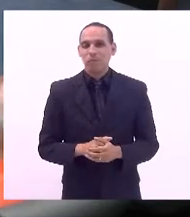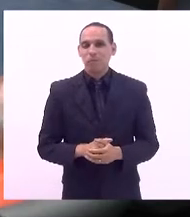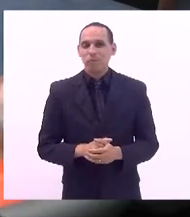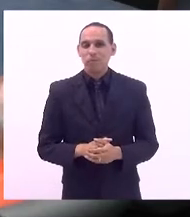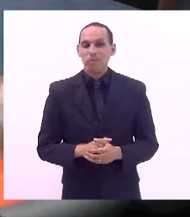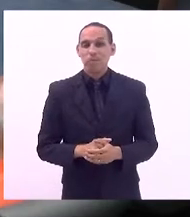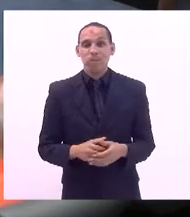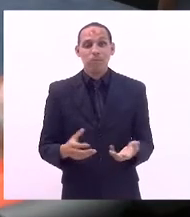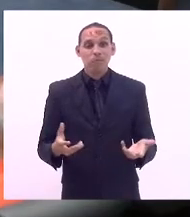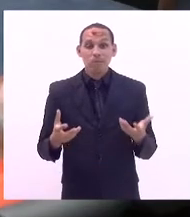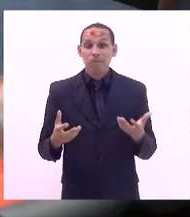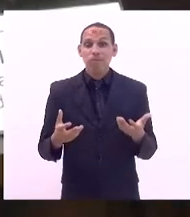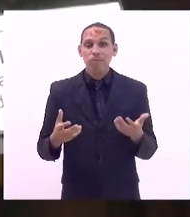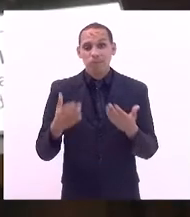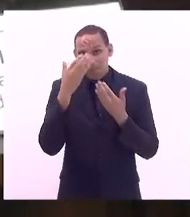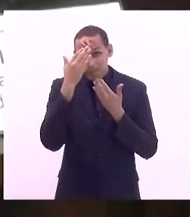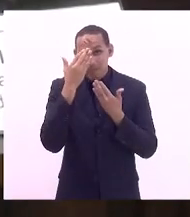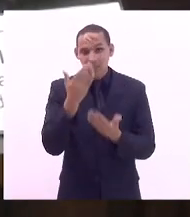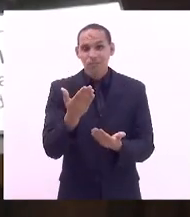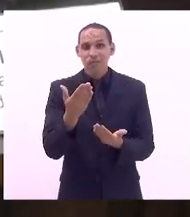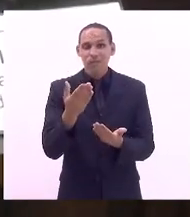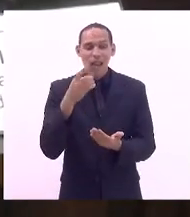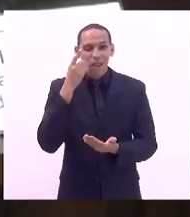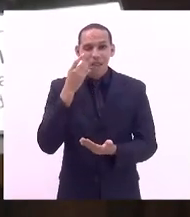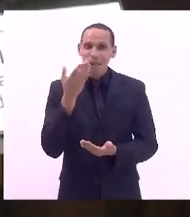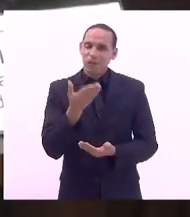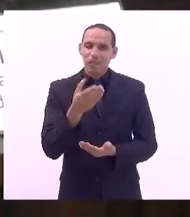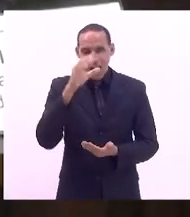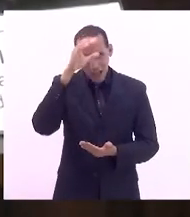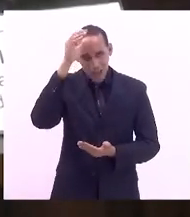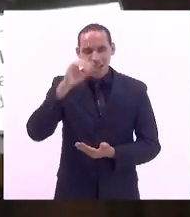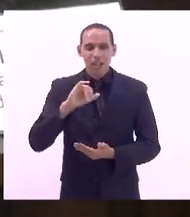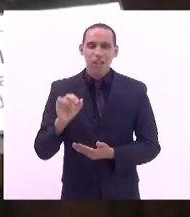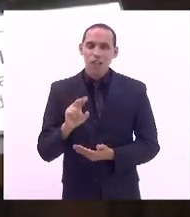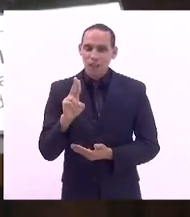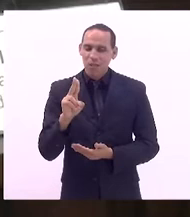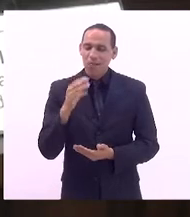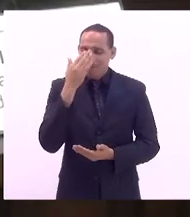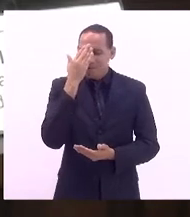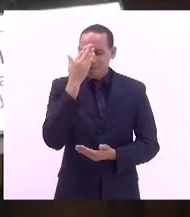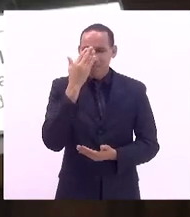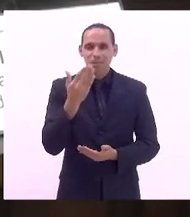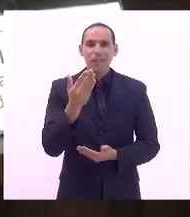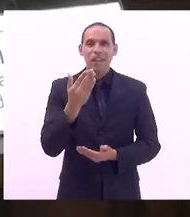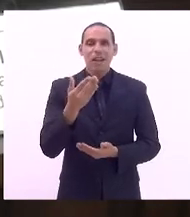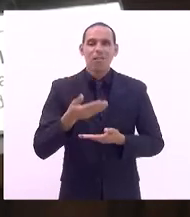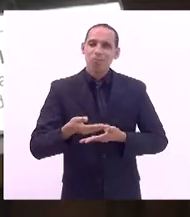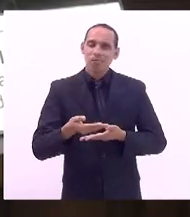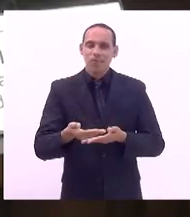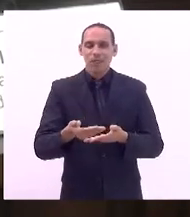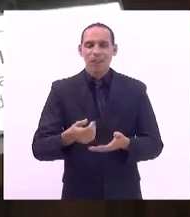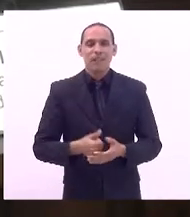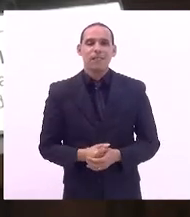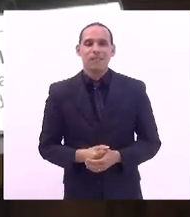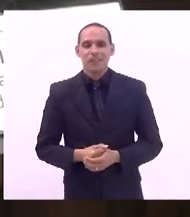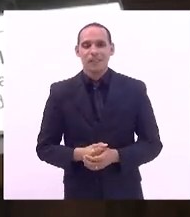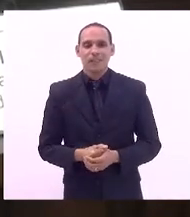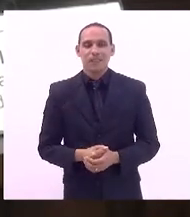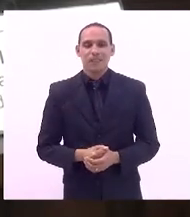quero desde já agradecer a ilustre deputada te aju.se muito obrigado pelo convite